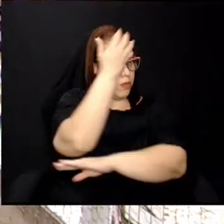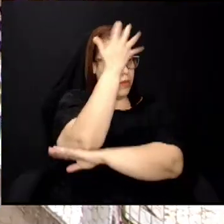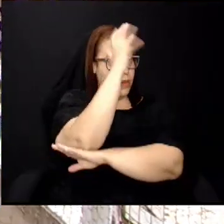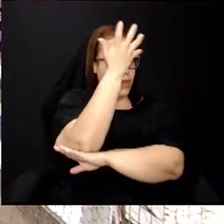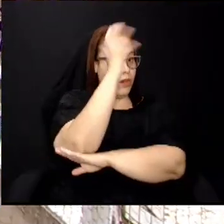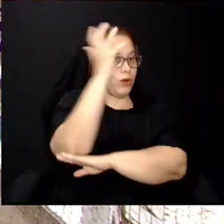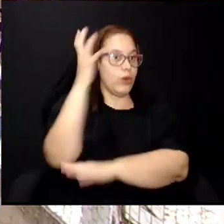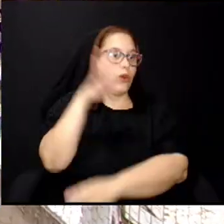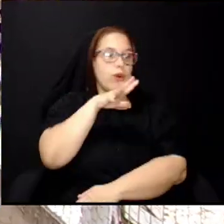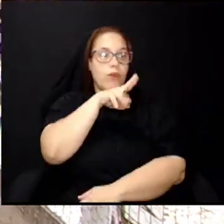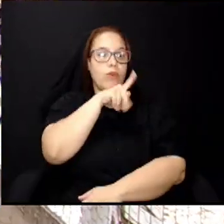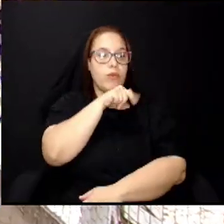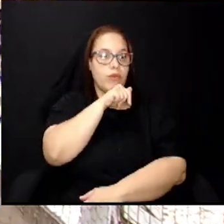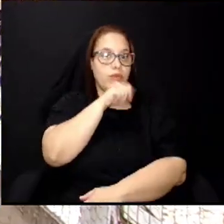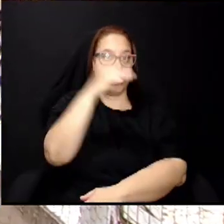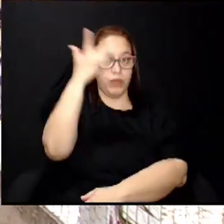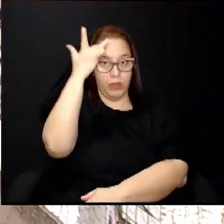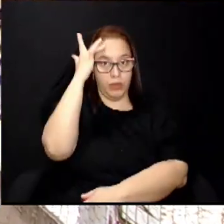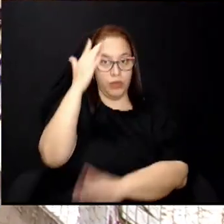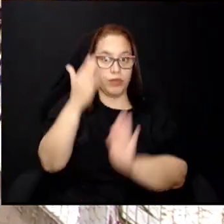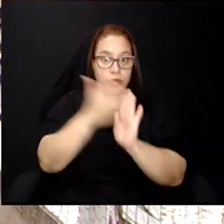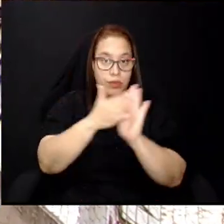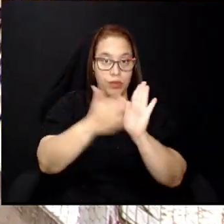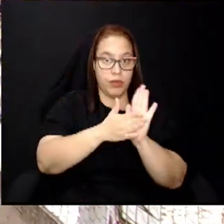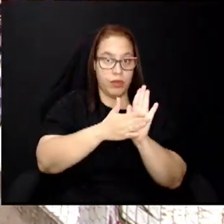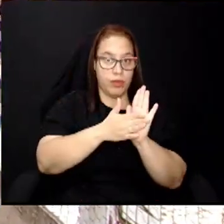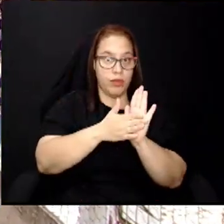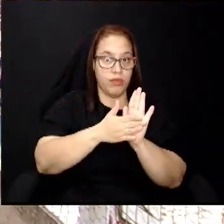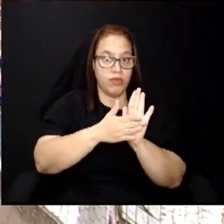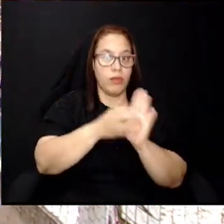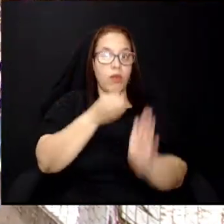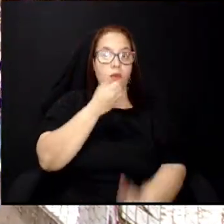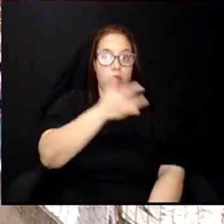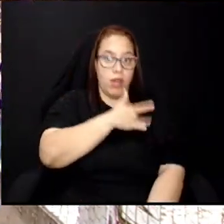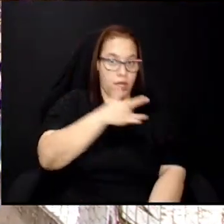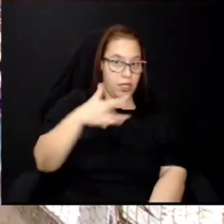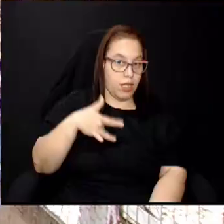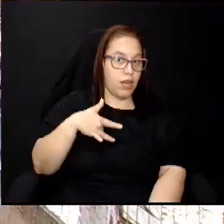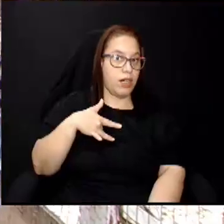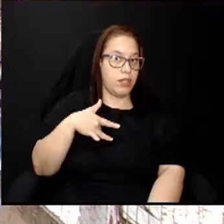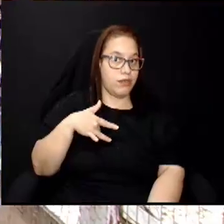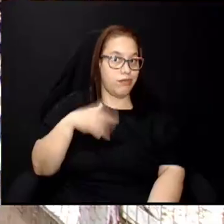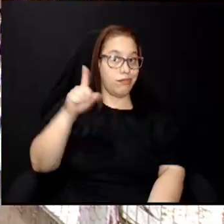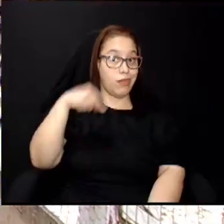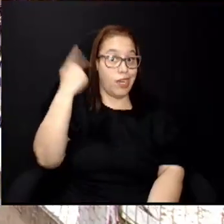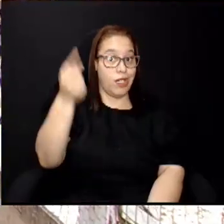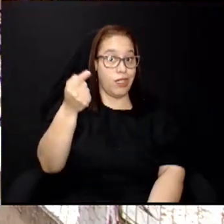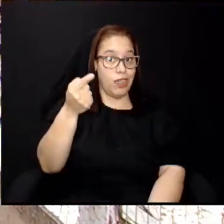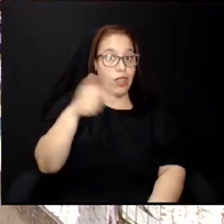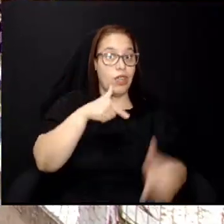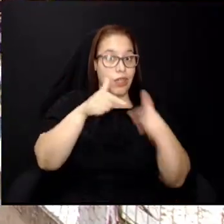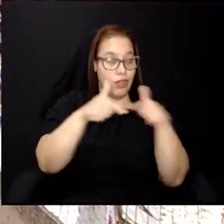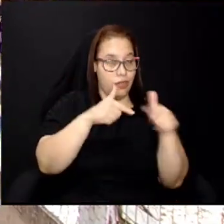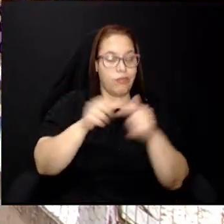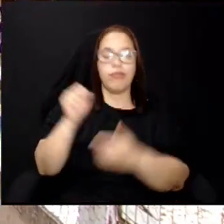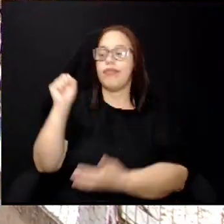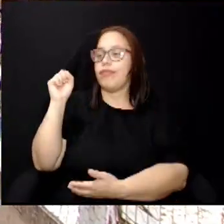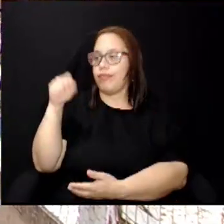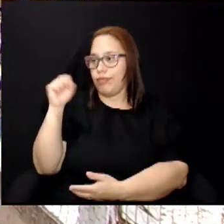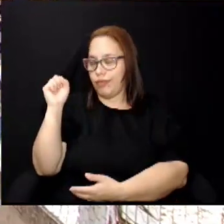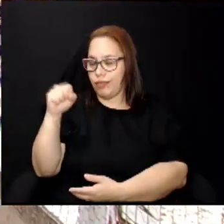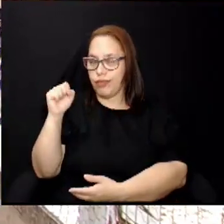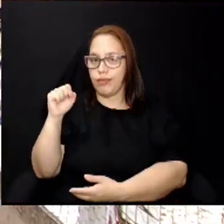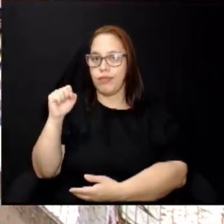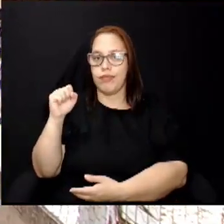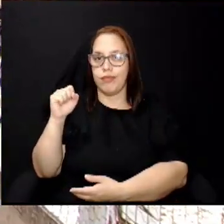animais, eu acho que isso proporciona um bem-estar para além do trabalho, né? Sim, sim. É uma coisa assim, você vai